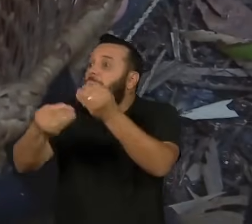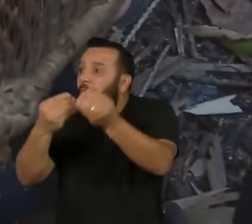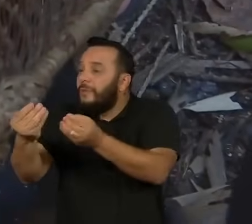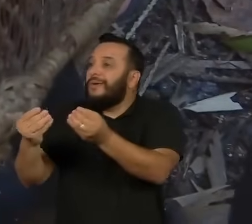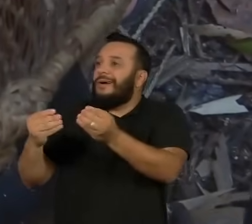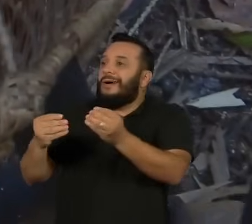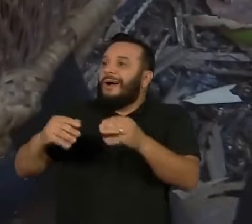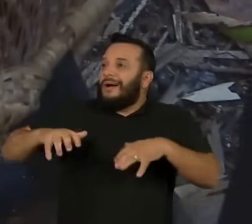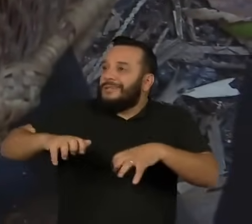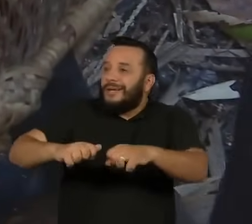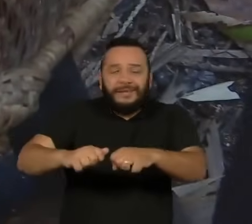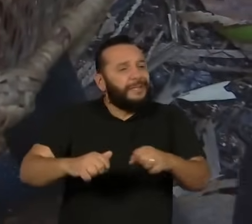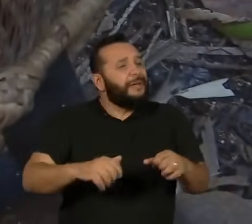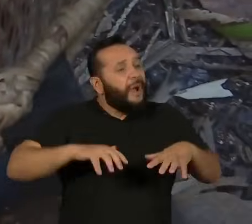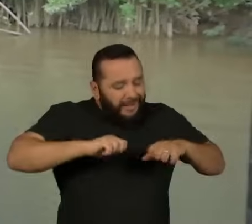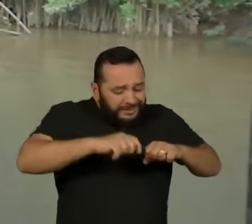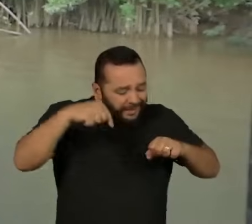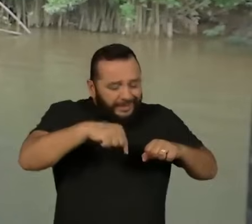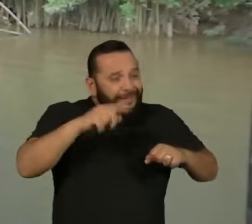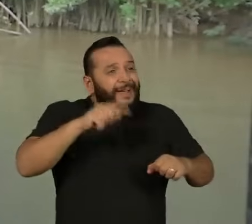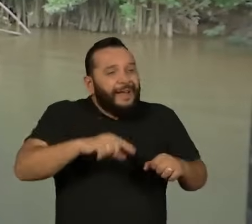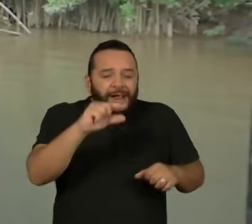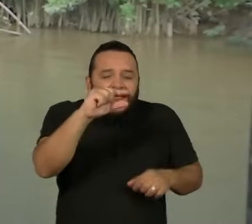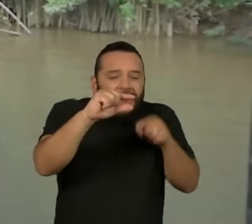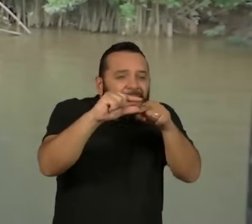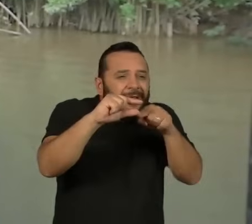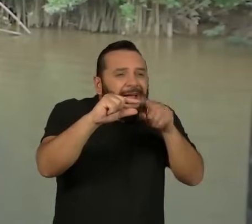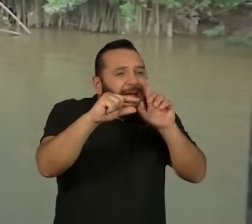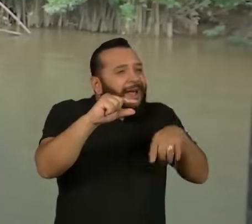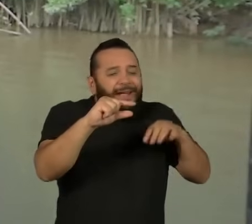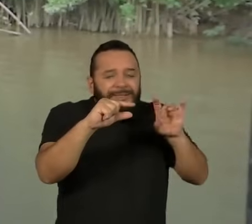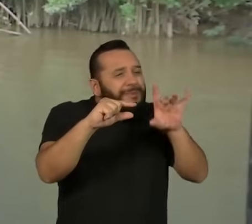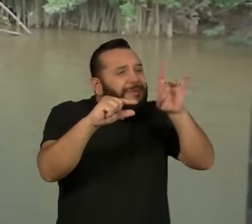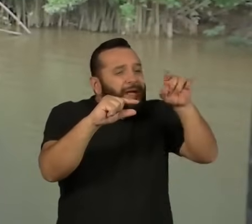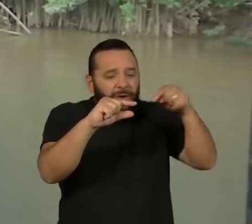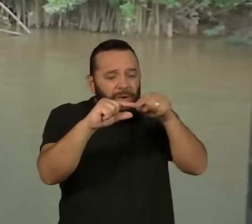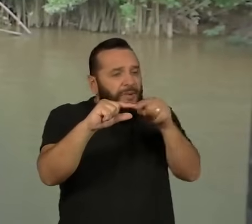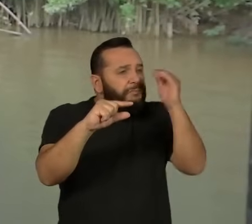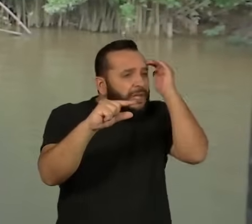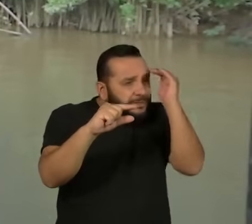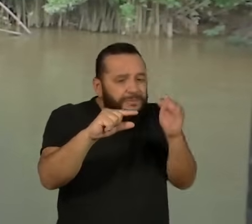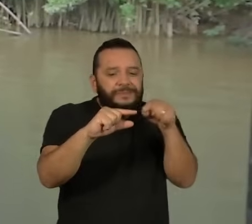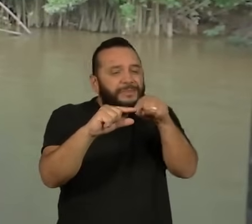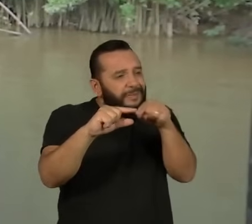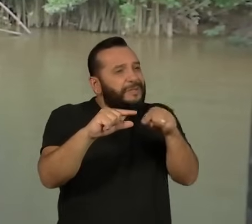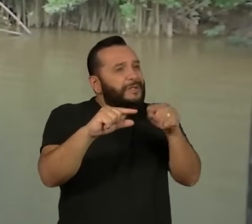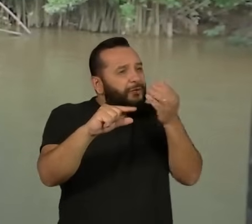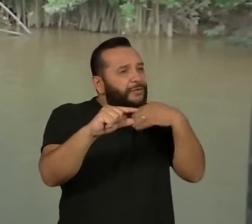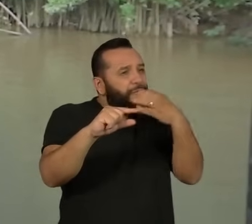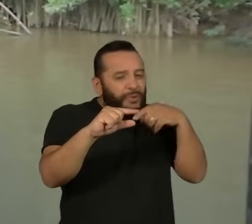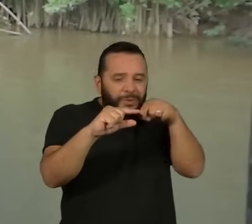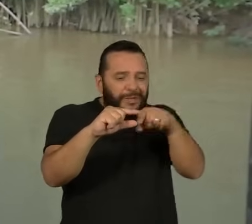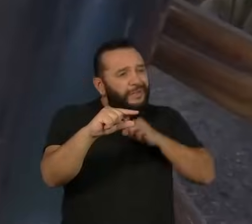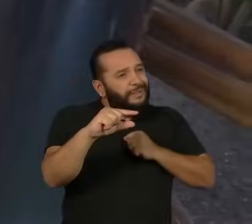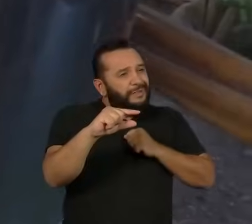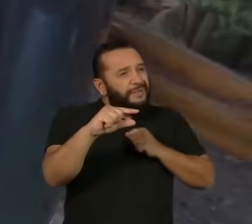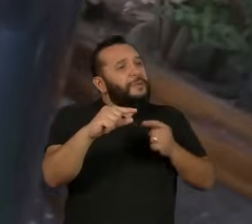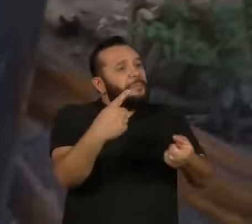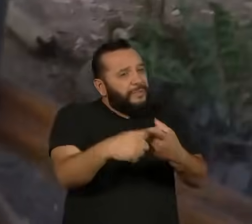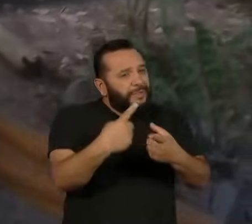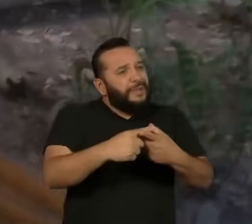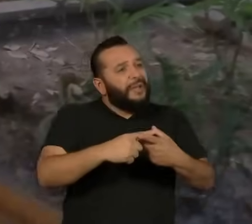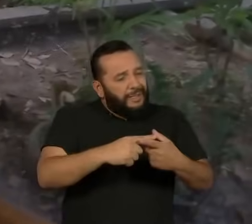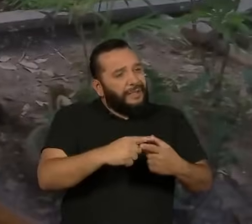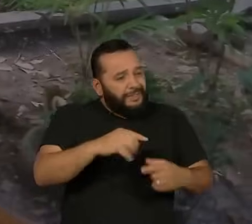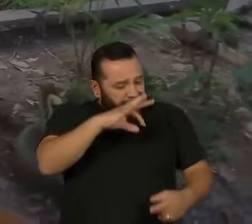açaí para nós na nossa vida ele é um fruto sagrado, né, que a gente tem um respeito muito grande, né, por esse fruto, porque ele veio mesmo para trazer renda